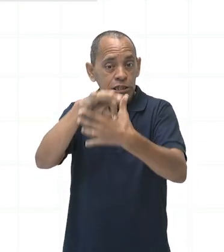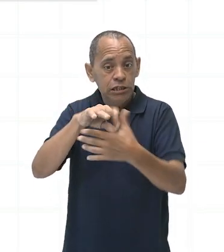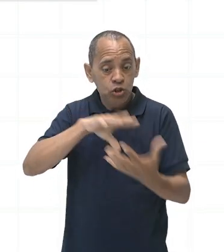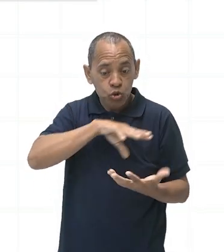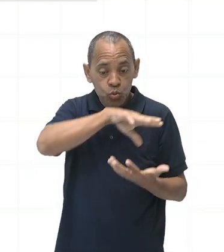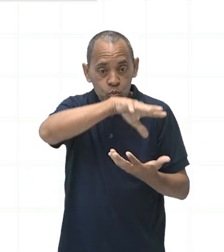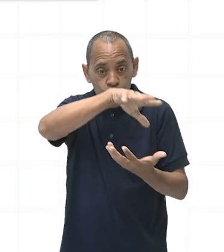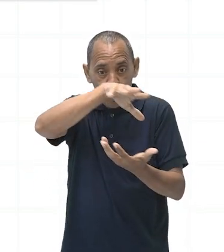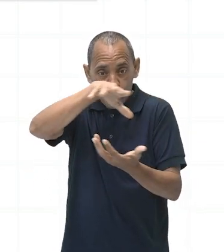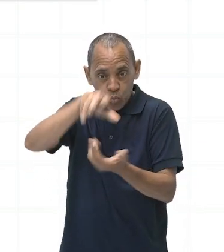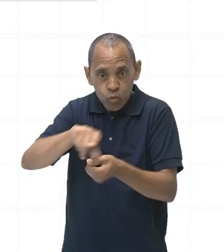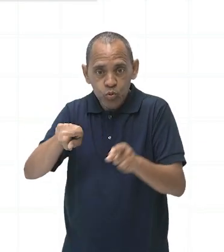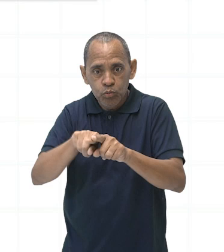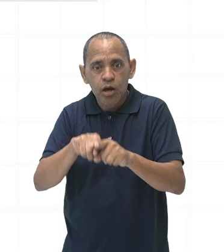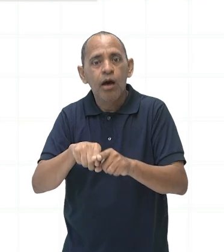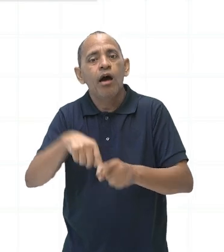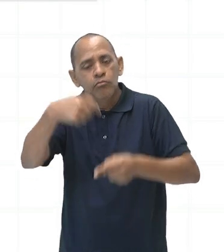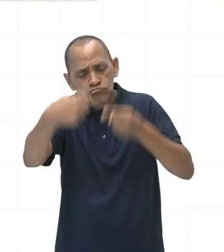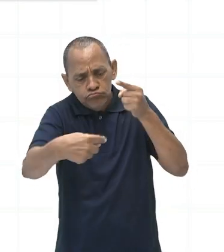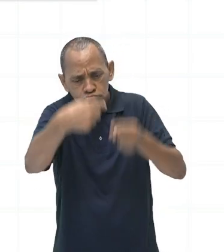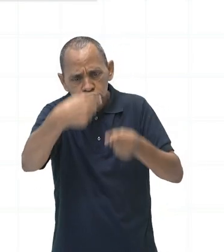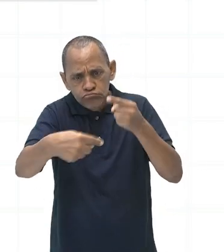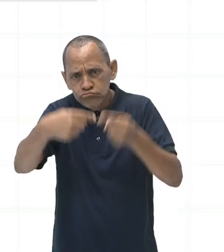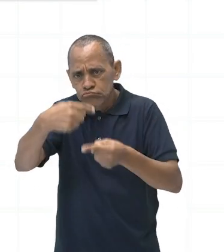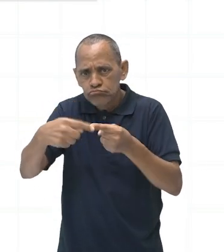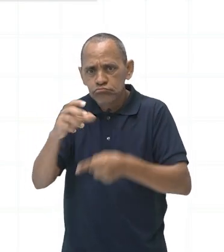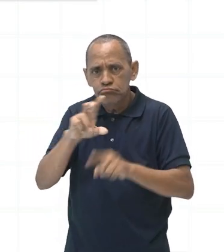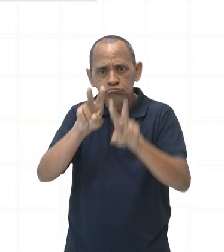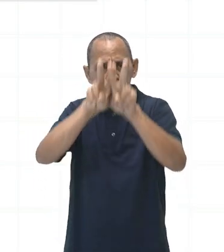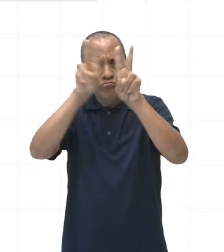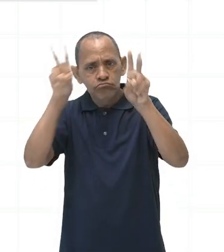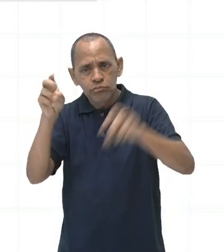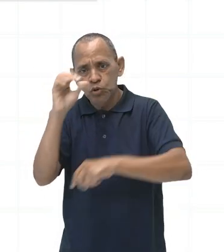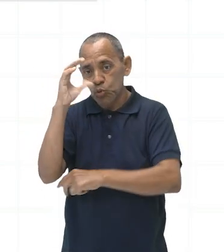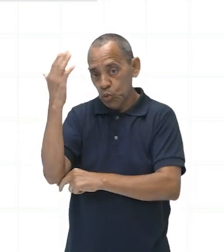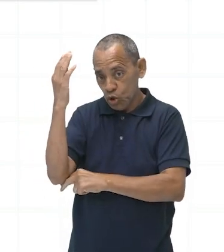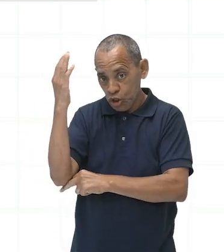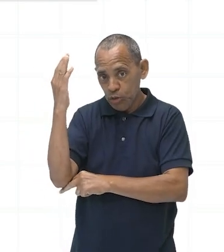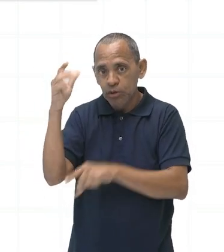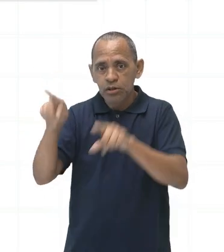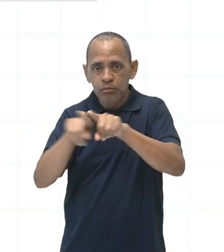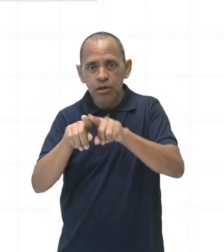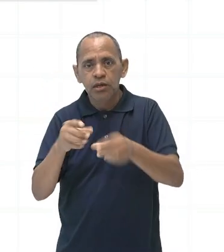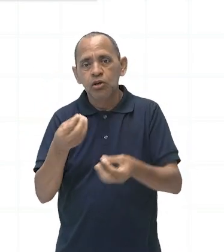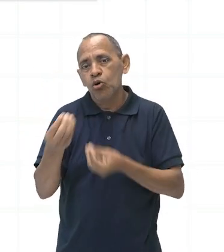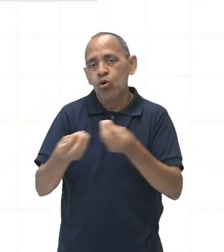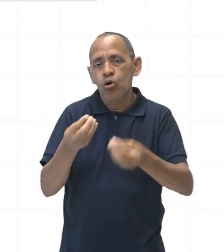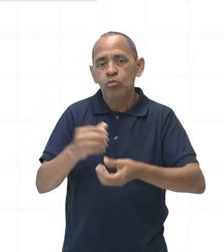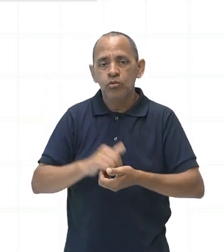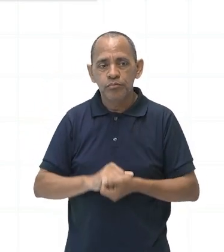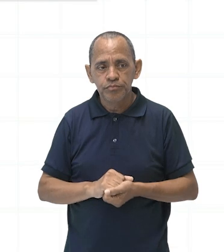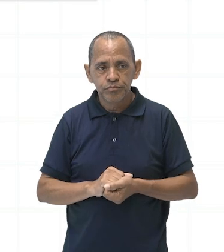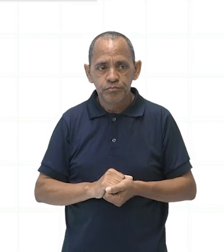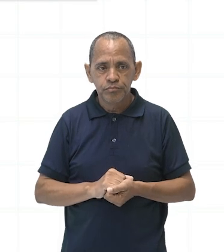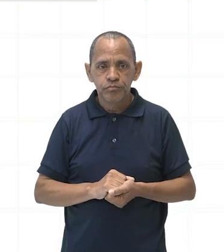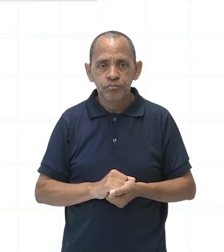as questões climáticas. Vamos aqui identificar o sujeito deste verbo